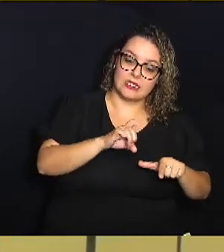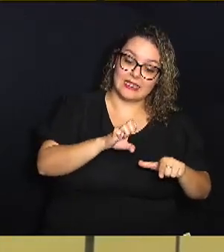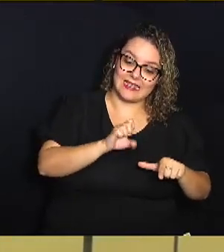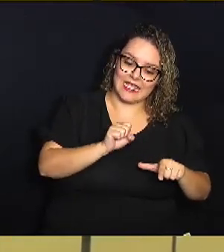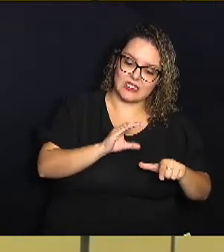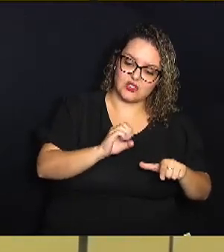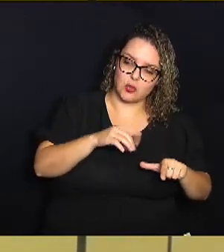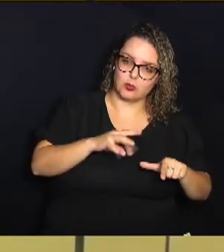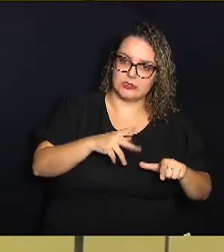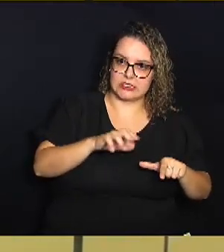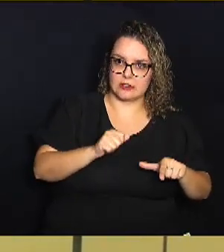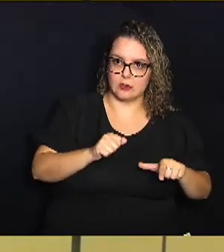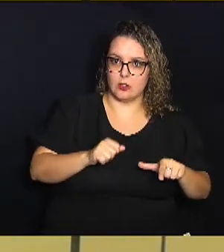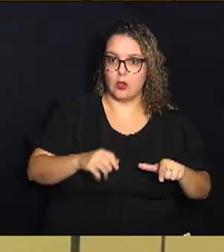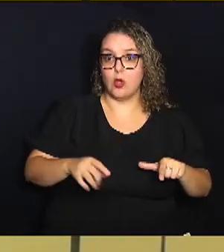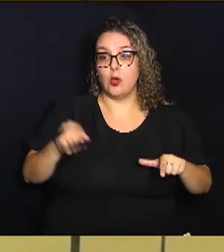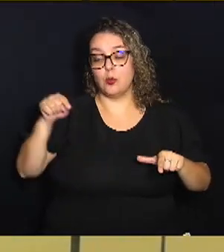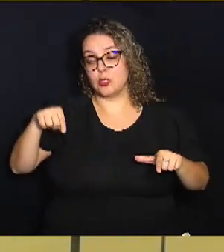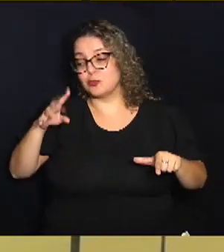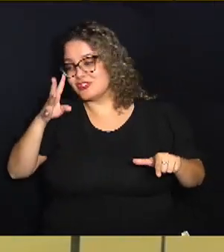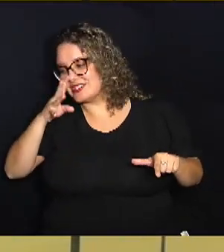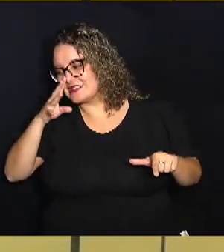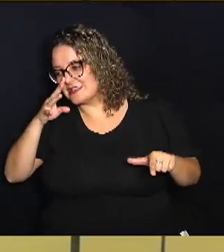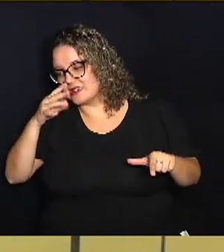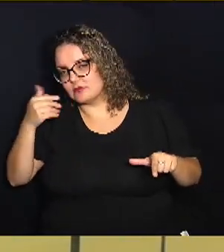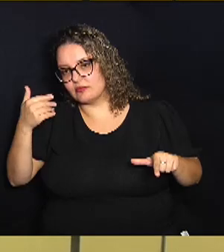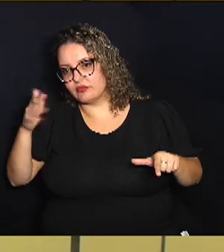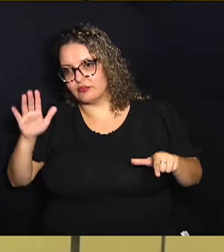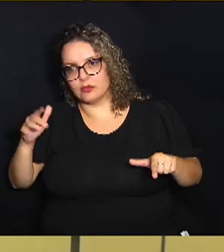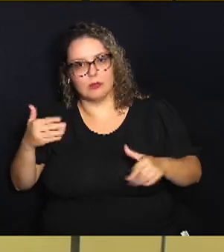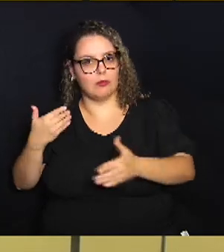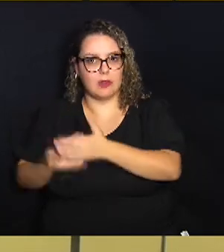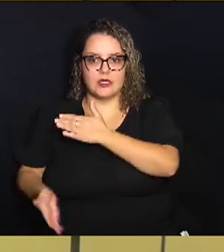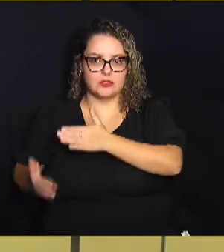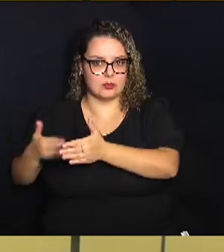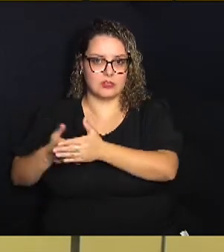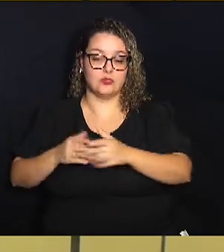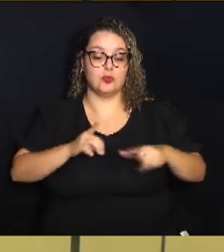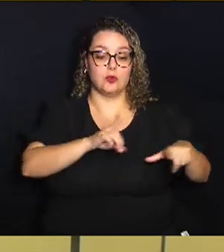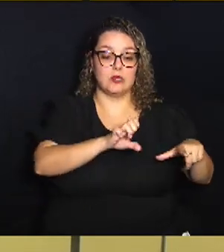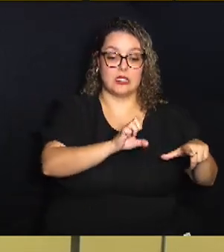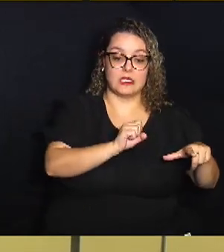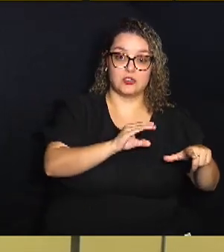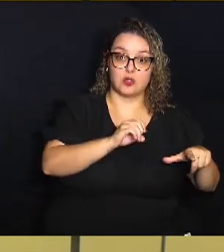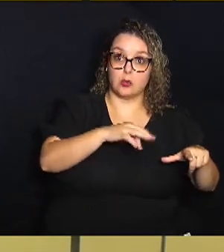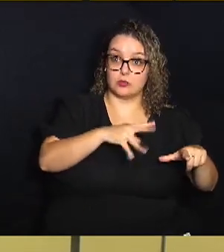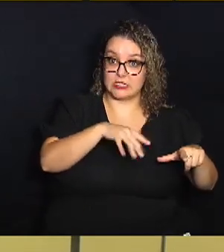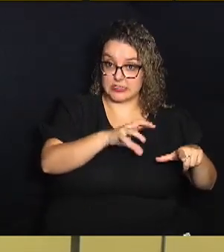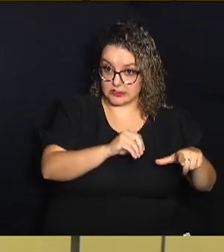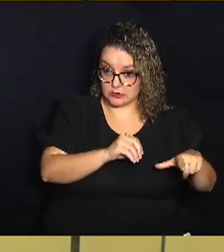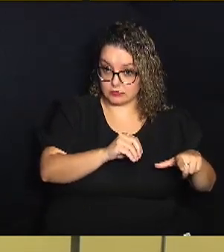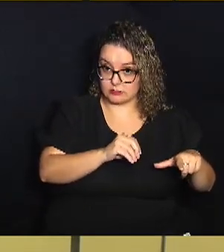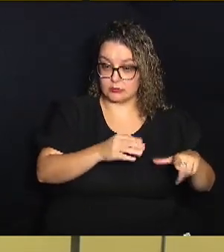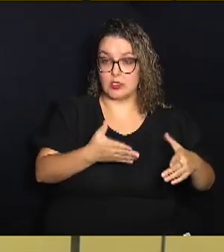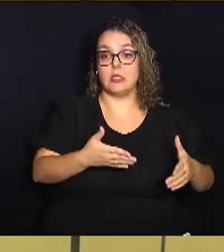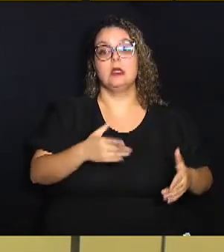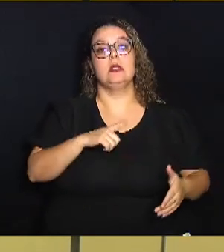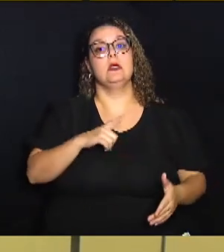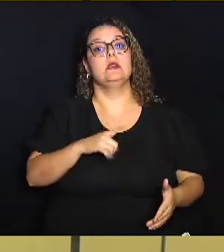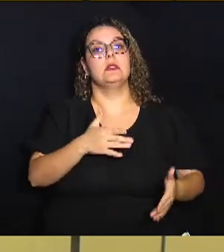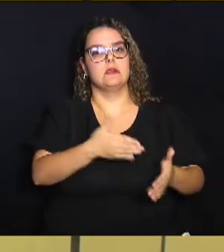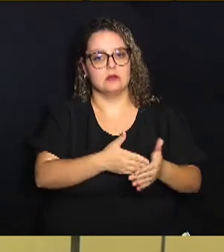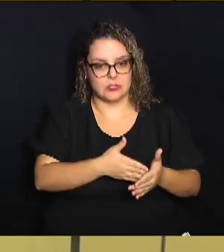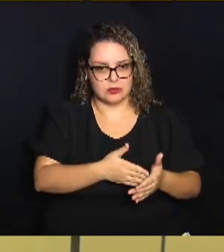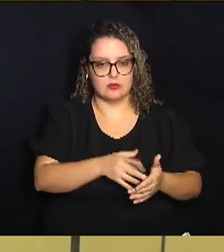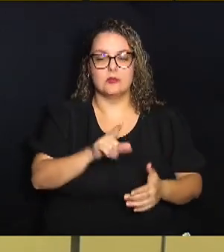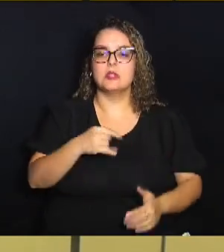quê? Porque um ambiente de distração ele não tem limites. É claro que a gente, como pessoas, temos nossos valores, nossos princípios, e